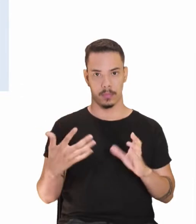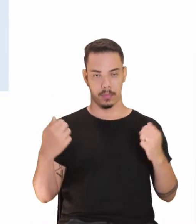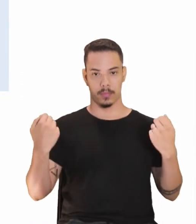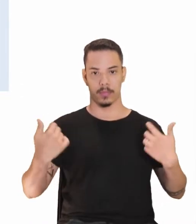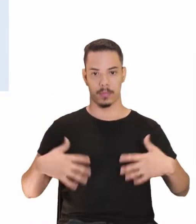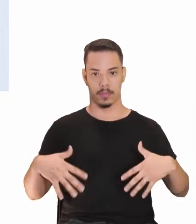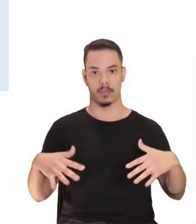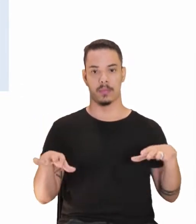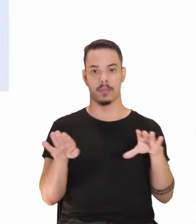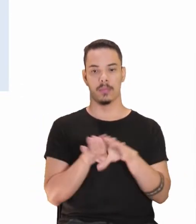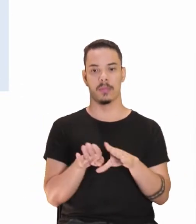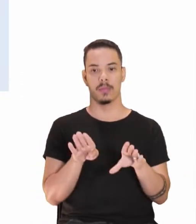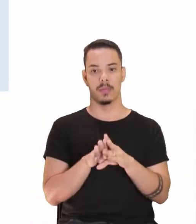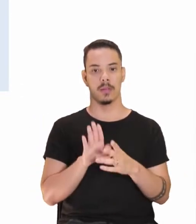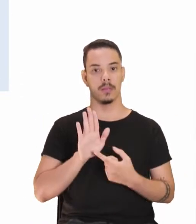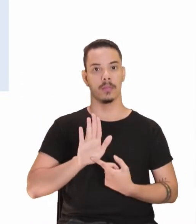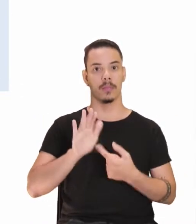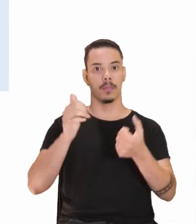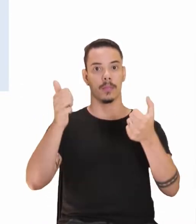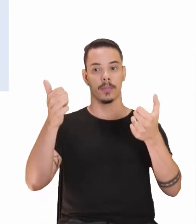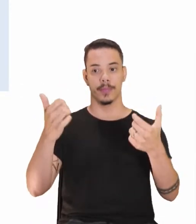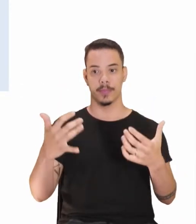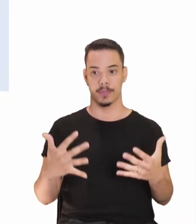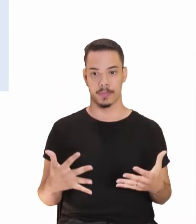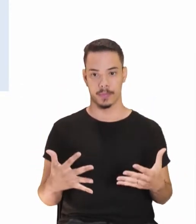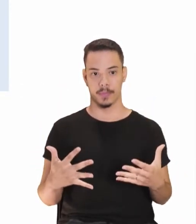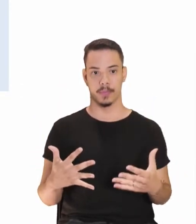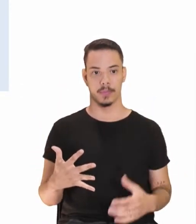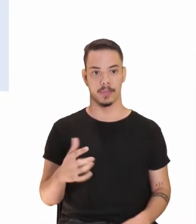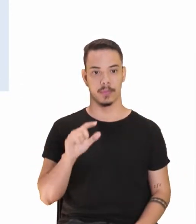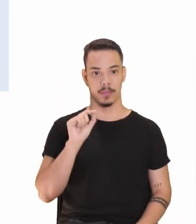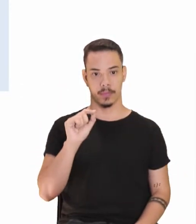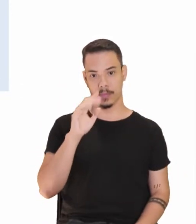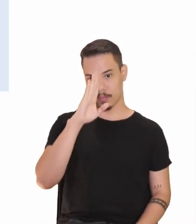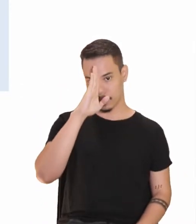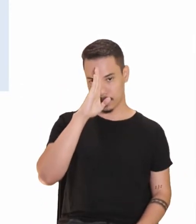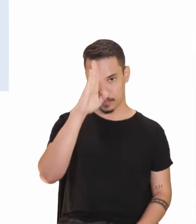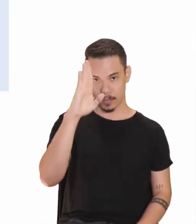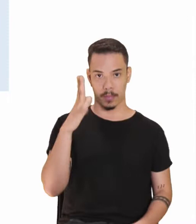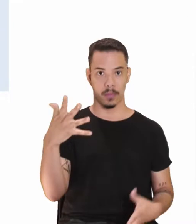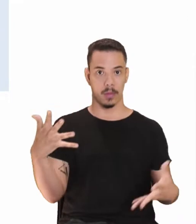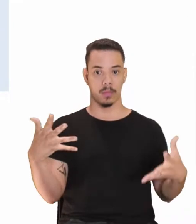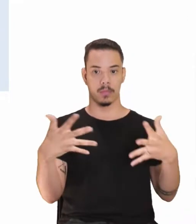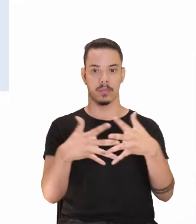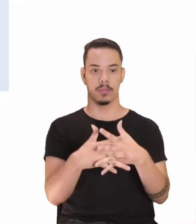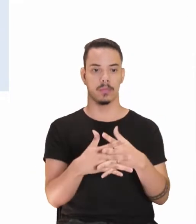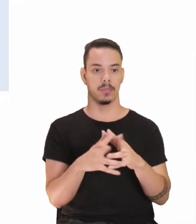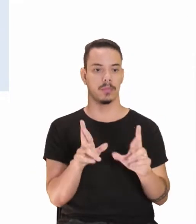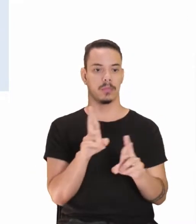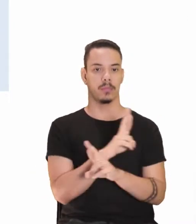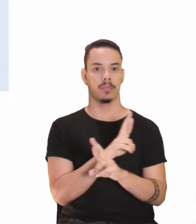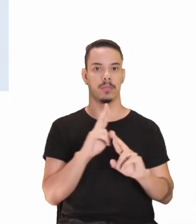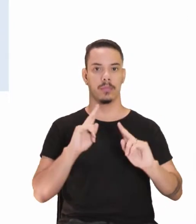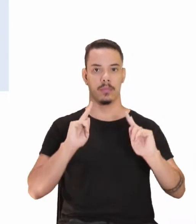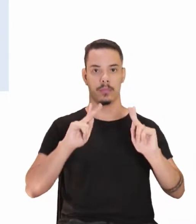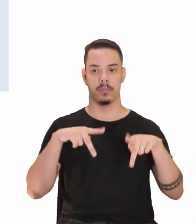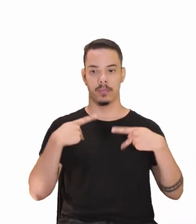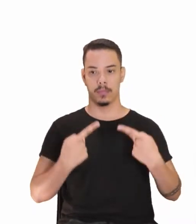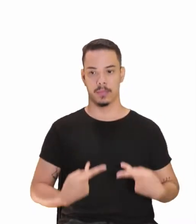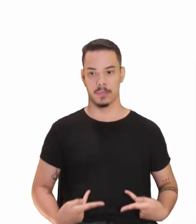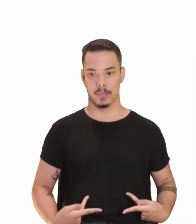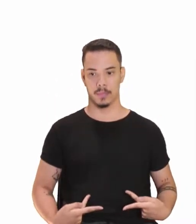dramático retrata fundamentalmente os conflitos das relações